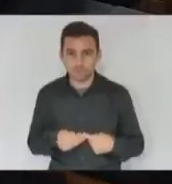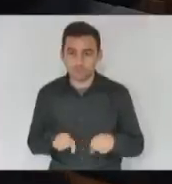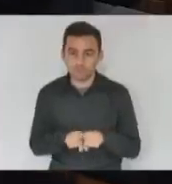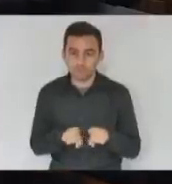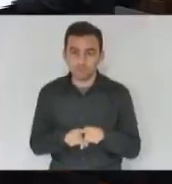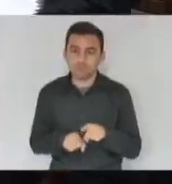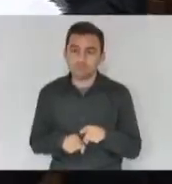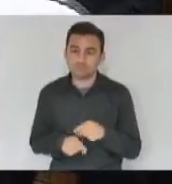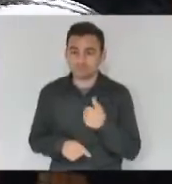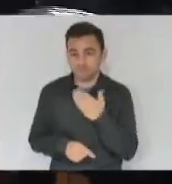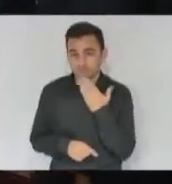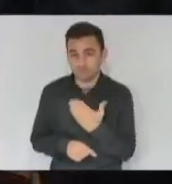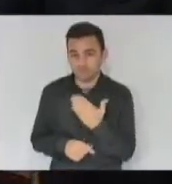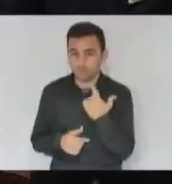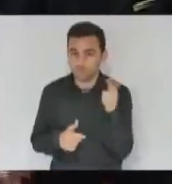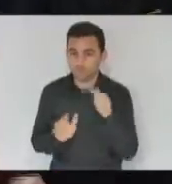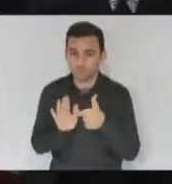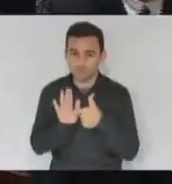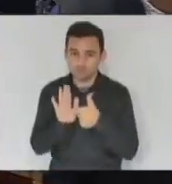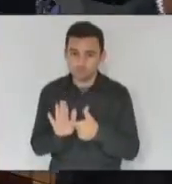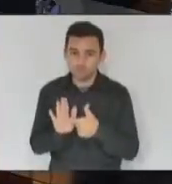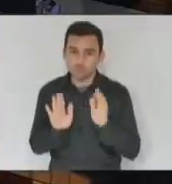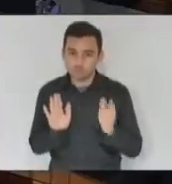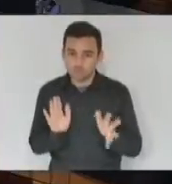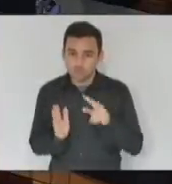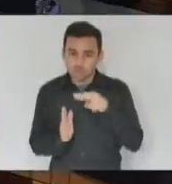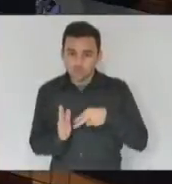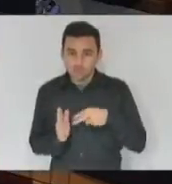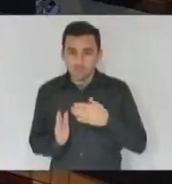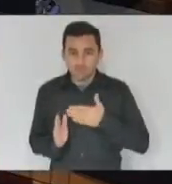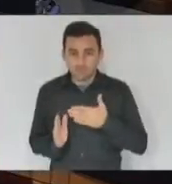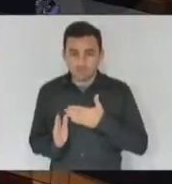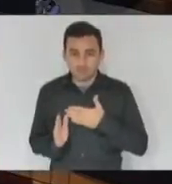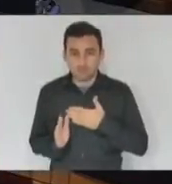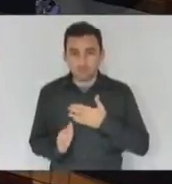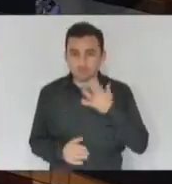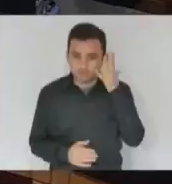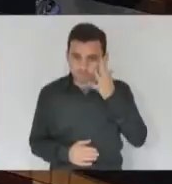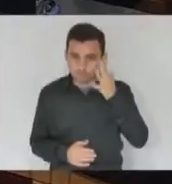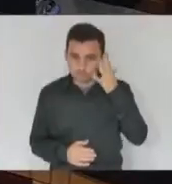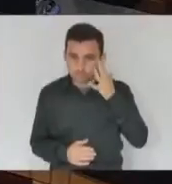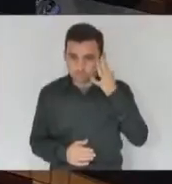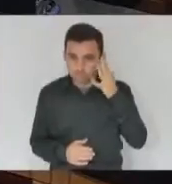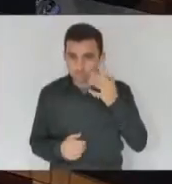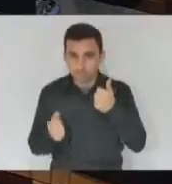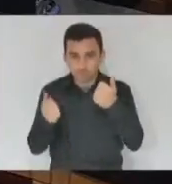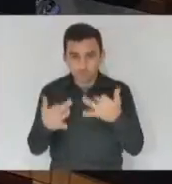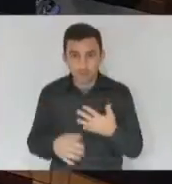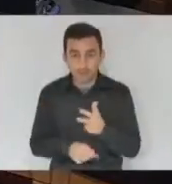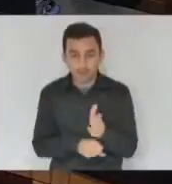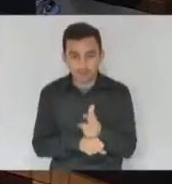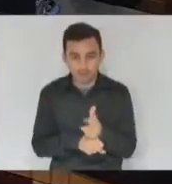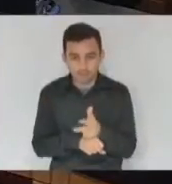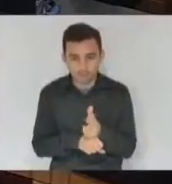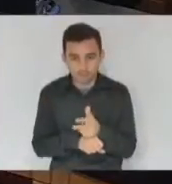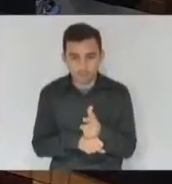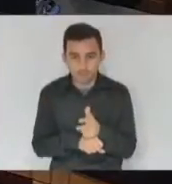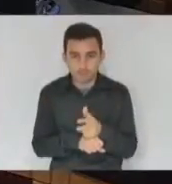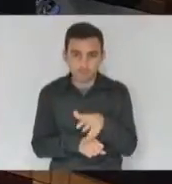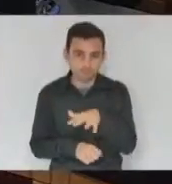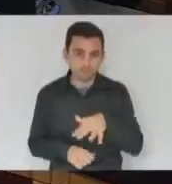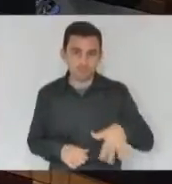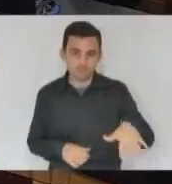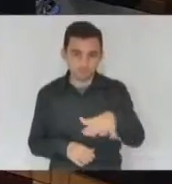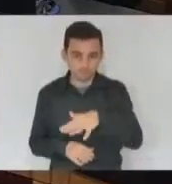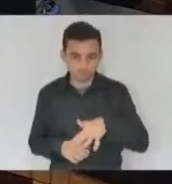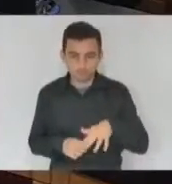presidente, sobre a outra indicação que o senhor também fez a leitura, que é minha, eu fiz uso da tribuna para falar sobre as câmeras de monitoramento, porque nós temos um